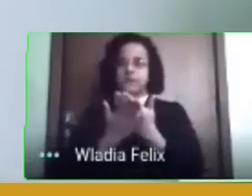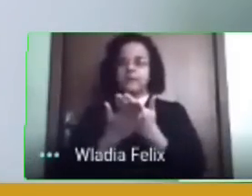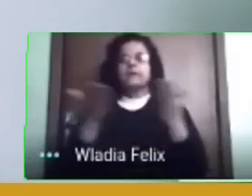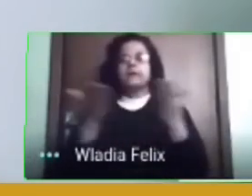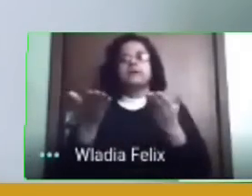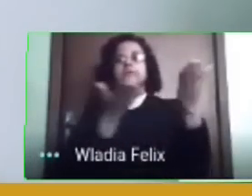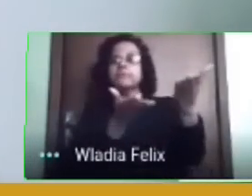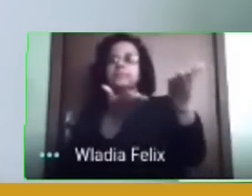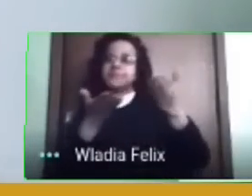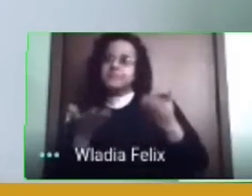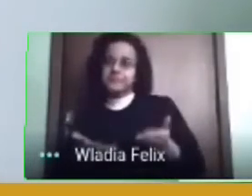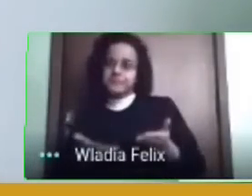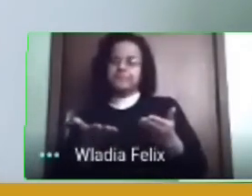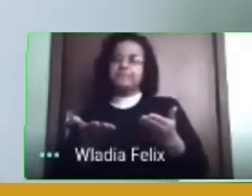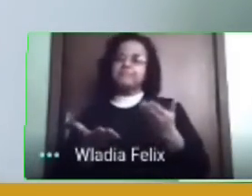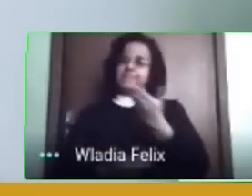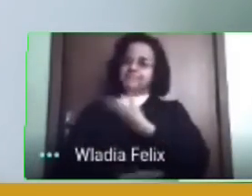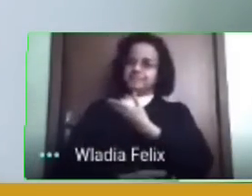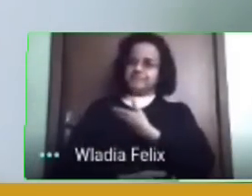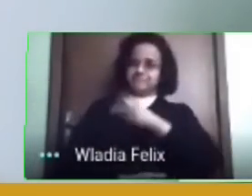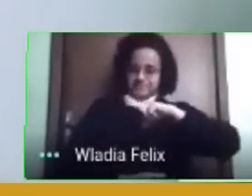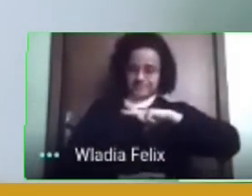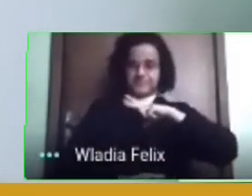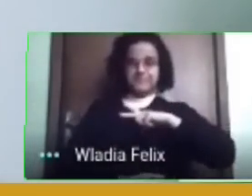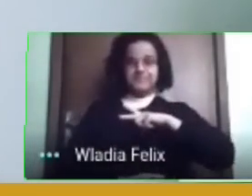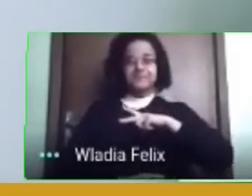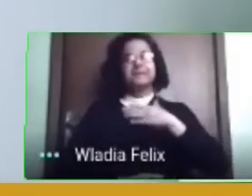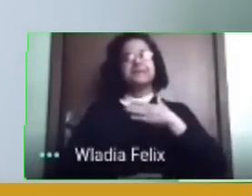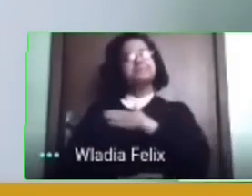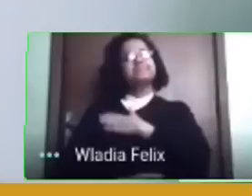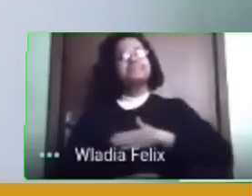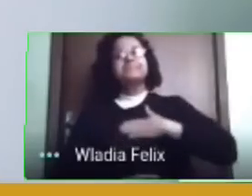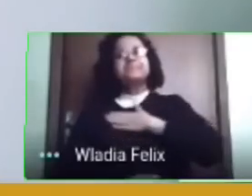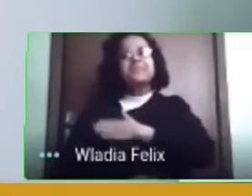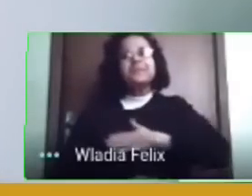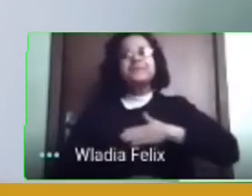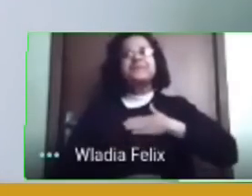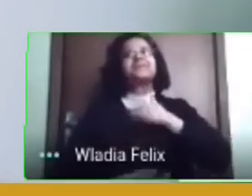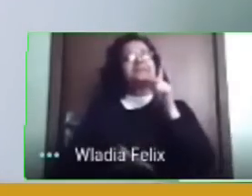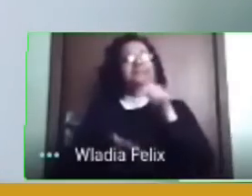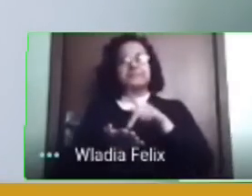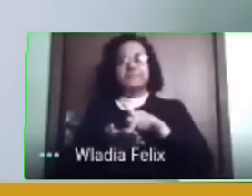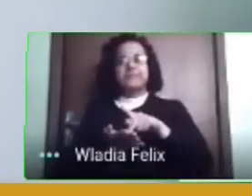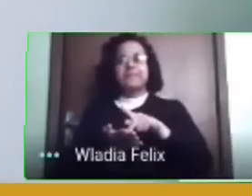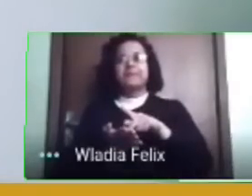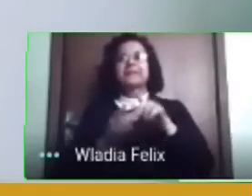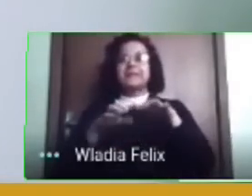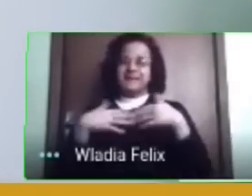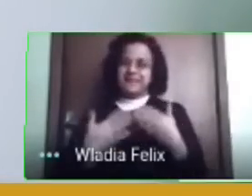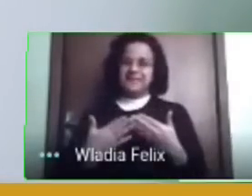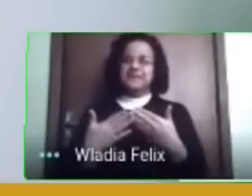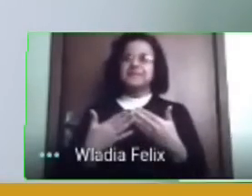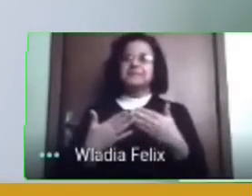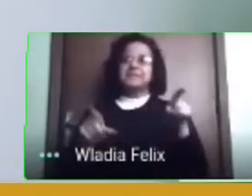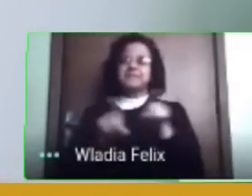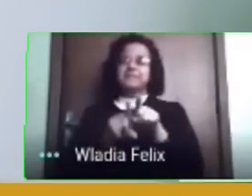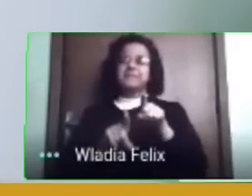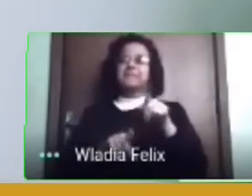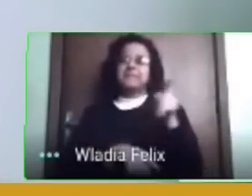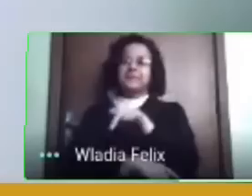amigo particular, uma pessoa que eu tenho muito carinho, muito afeto, gente, né, como diz a professora Eliane